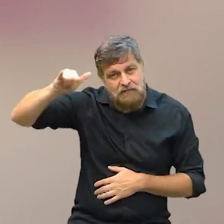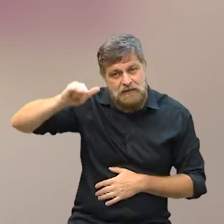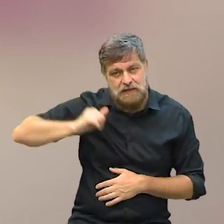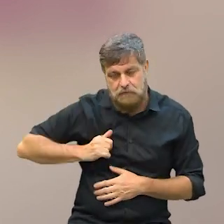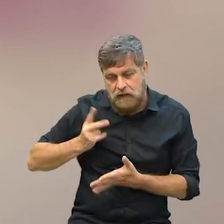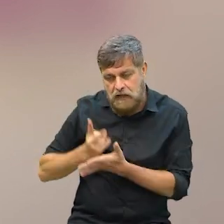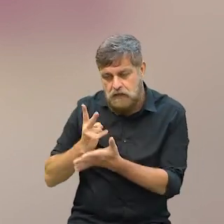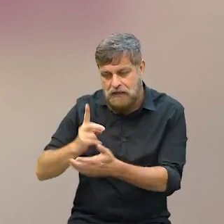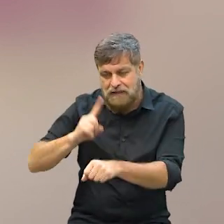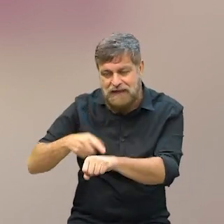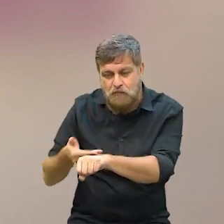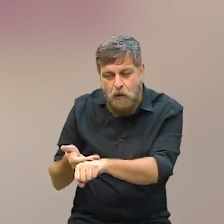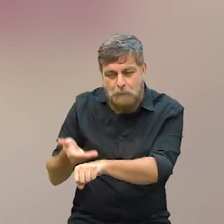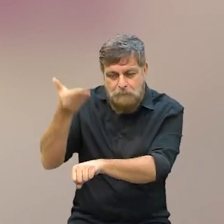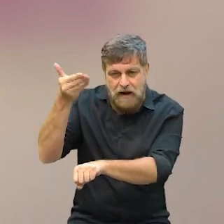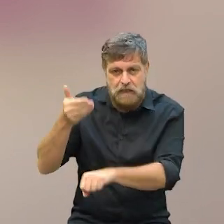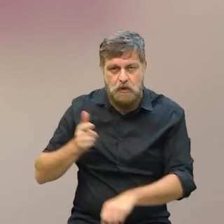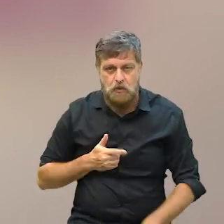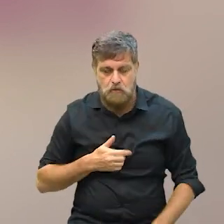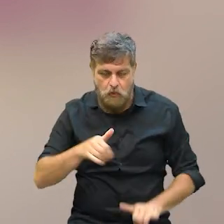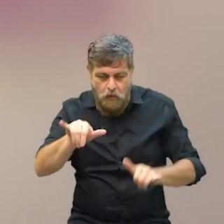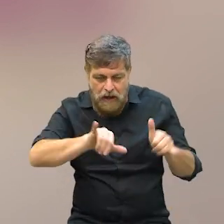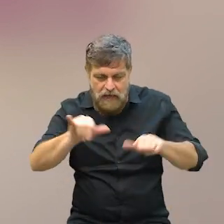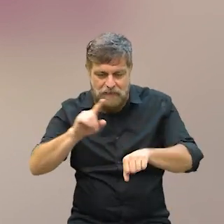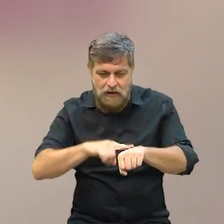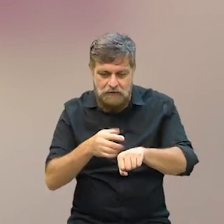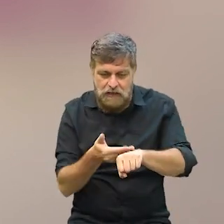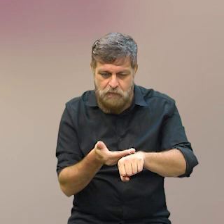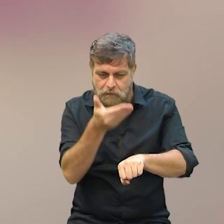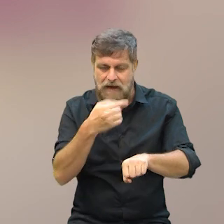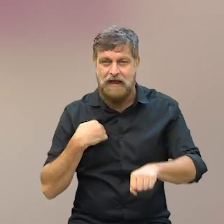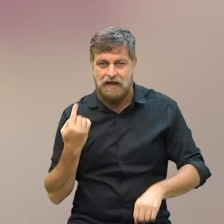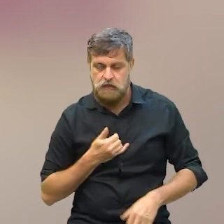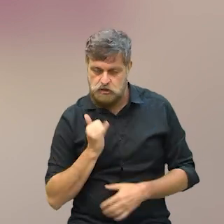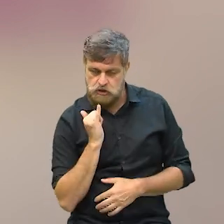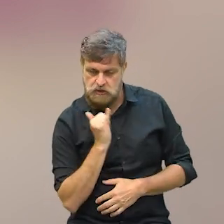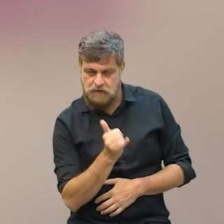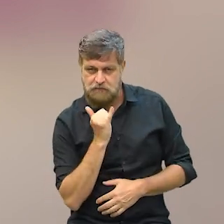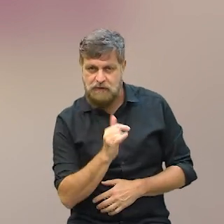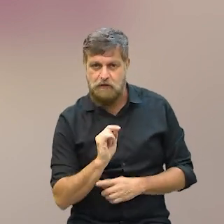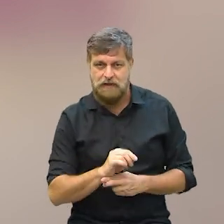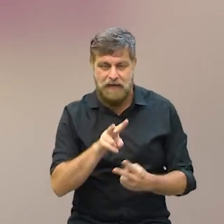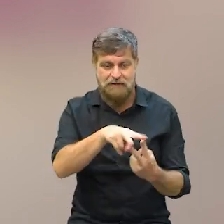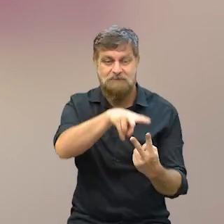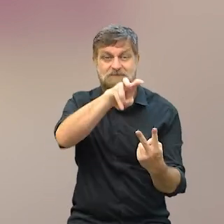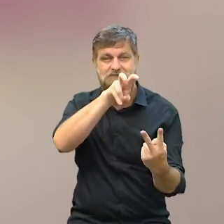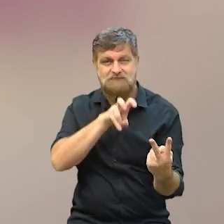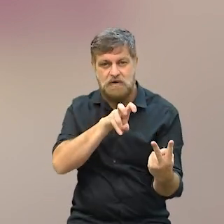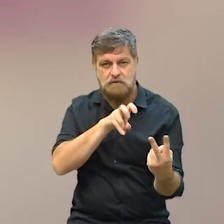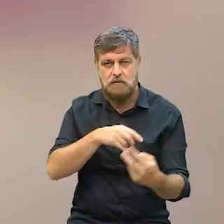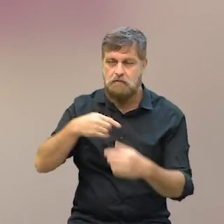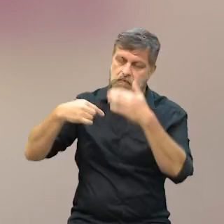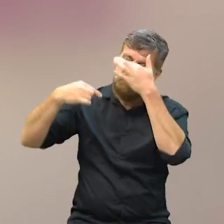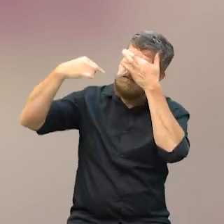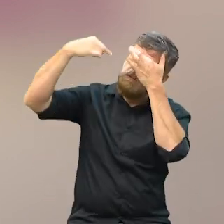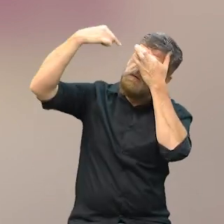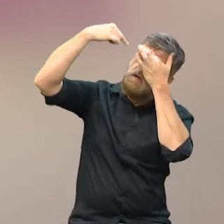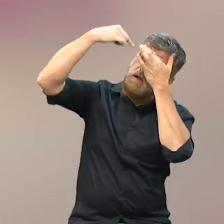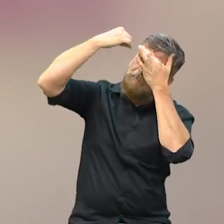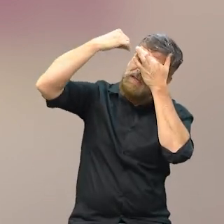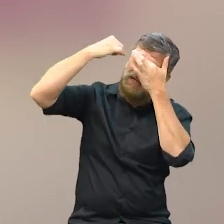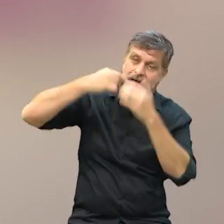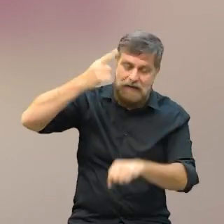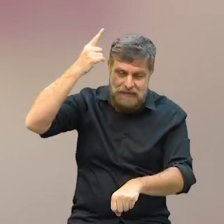sem conservante ou com conservantes que a gente fala virtuais. Por que é o virtual? Na hora que você pinga no olho,